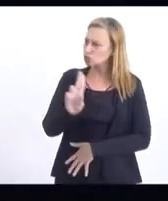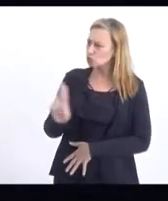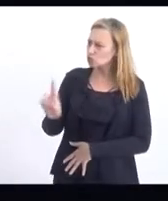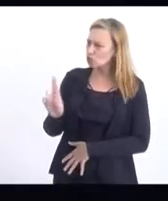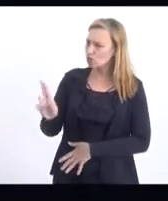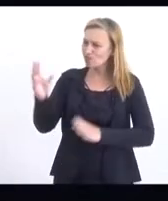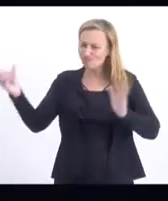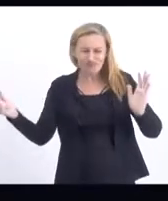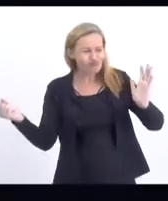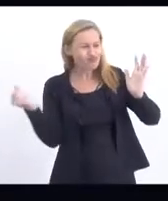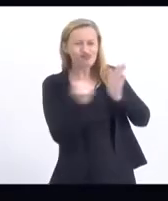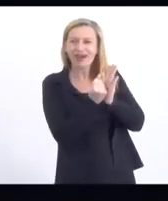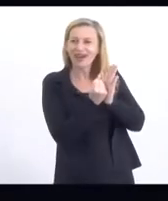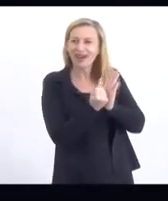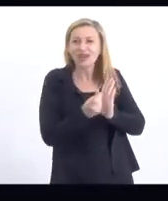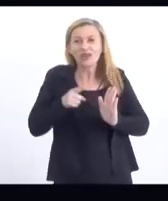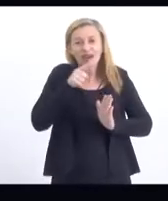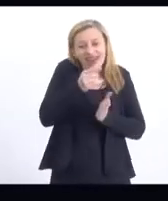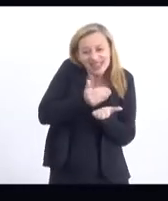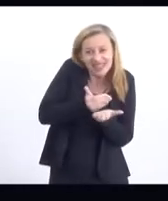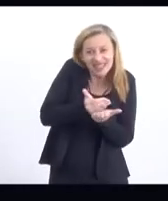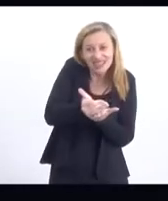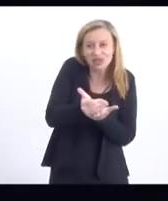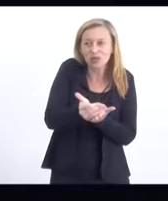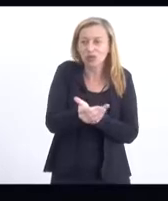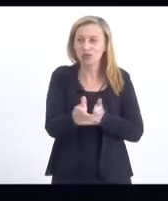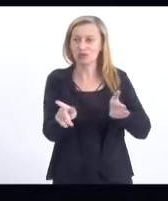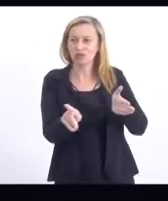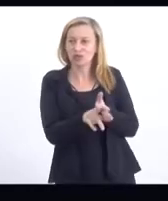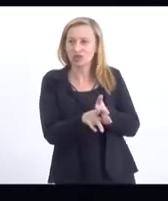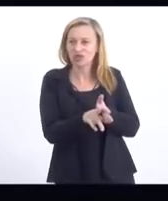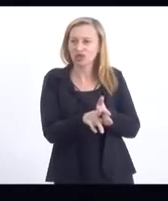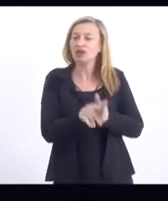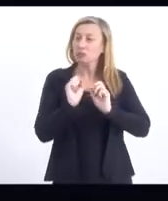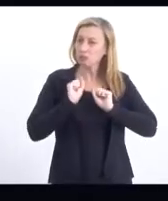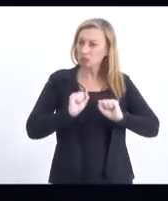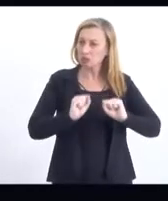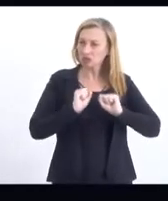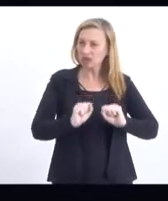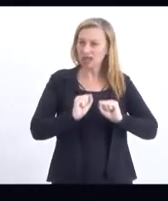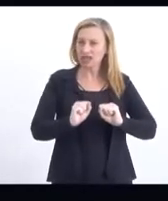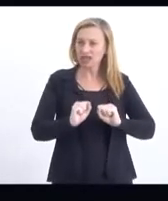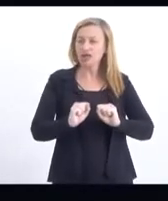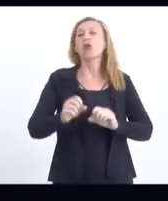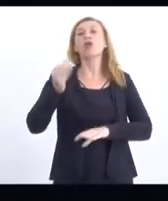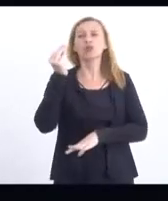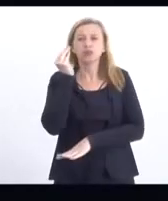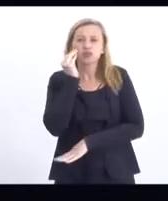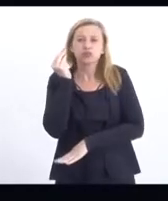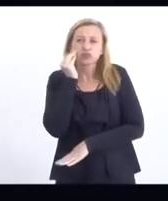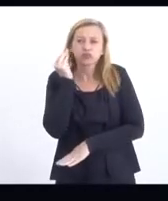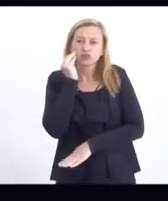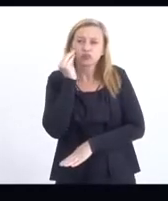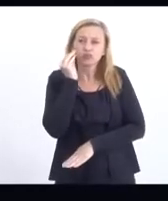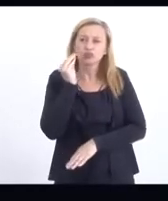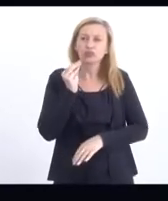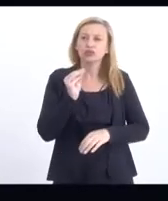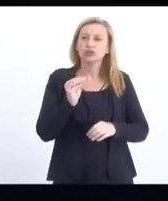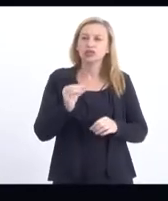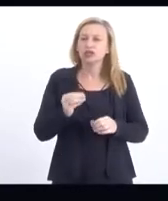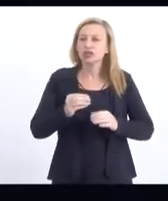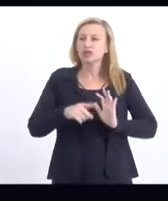eternamente marcado como aquele que iniciou o projeto para que a gente pudesse ter a oportunidade de levar ao nosso